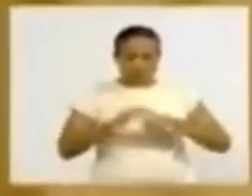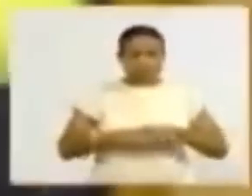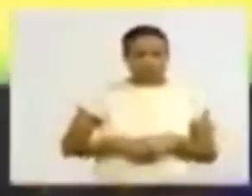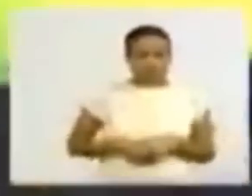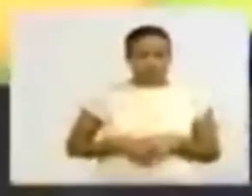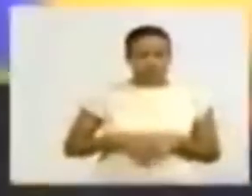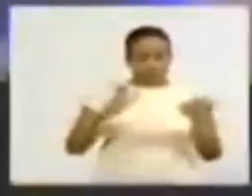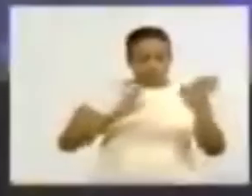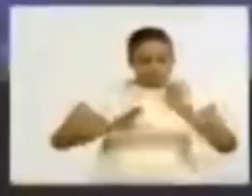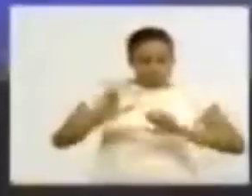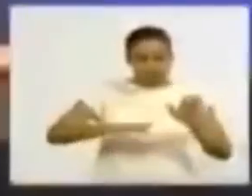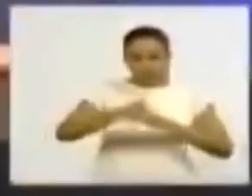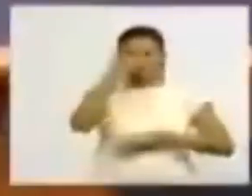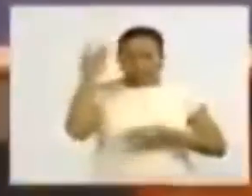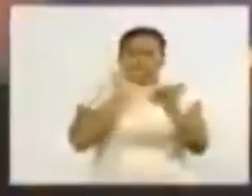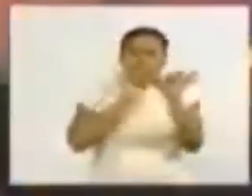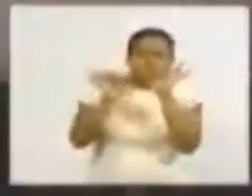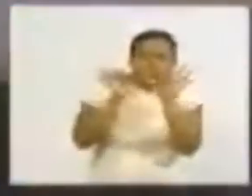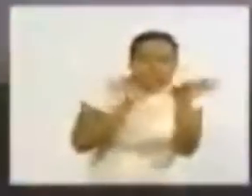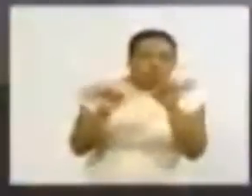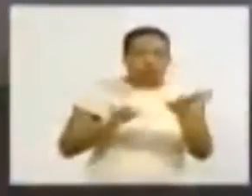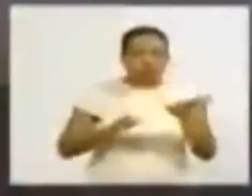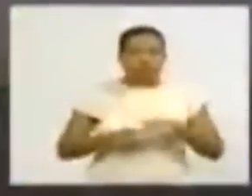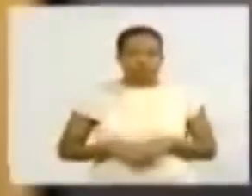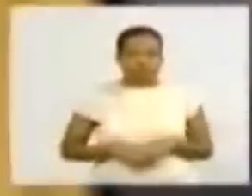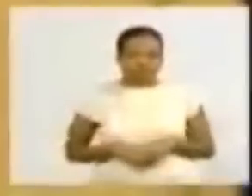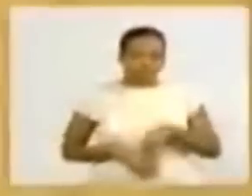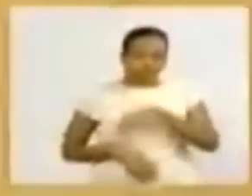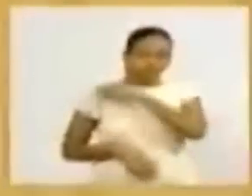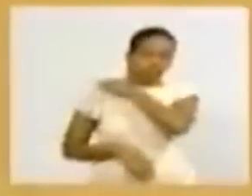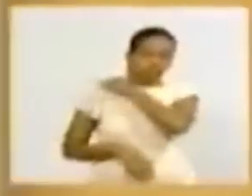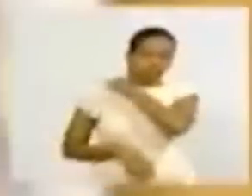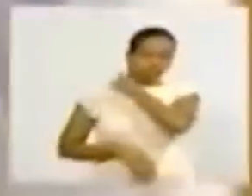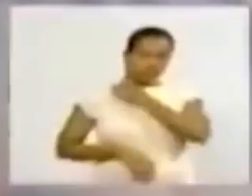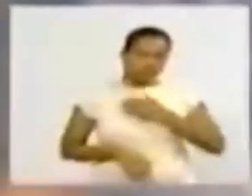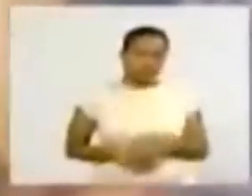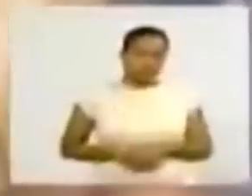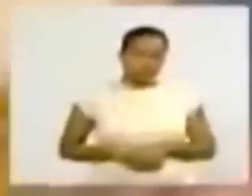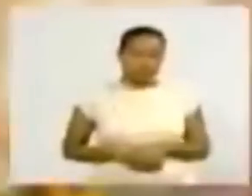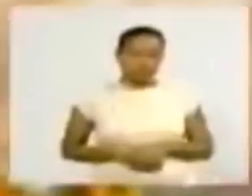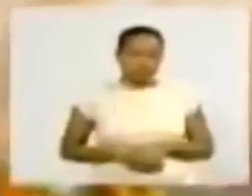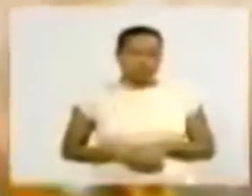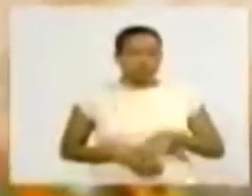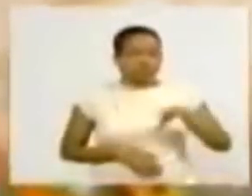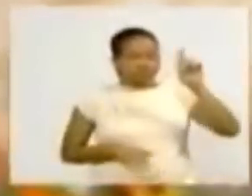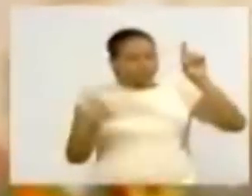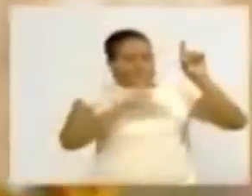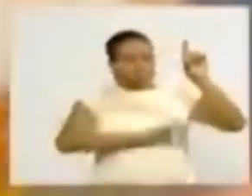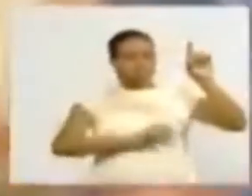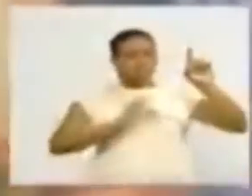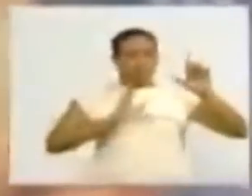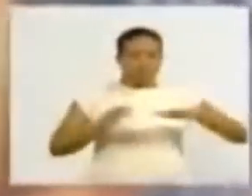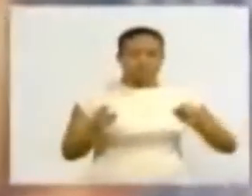os conselhos que você escuta. Eles podem ser duros, e muitas vezes a misericórdia é